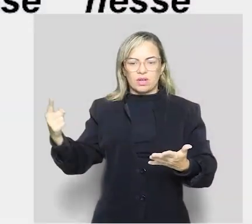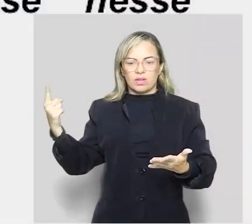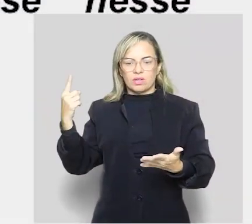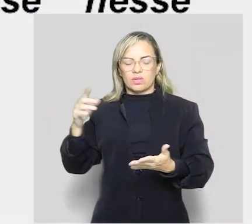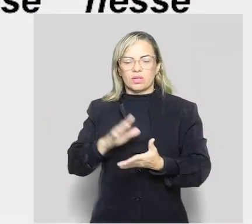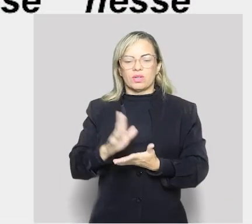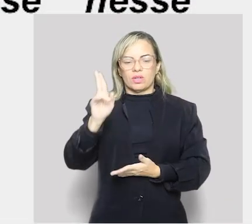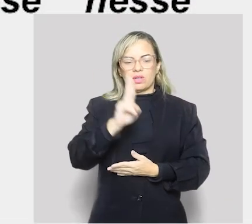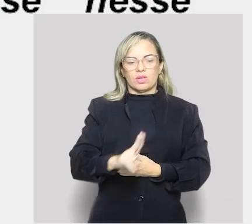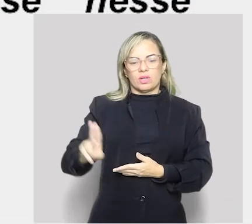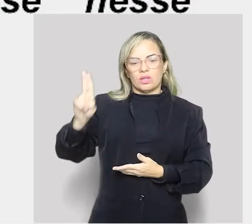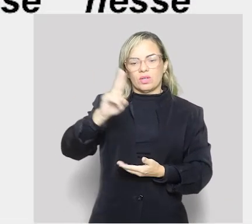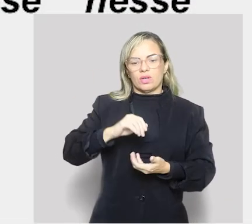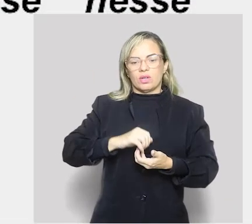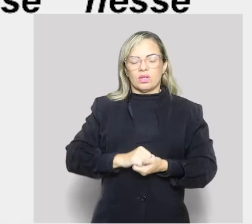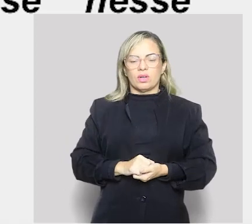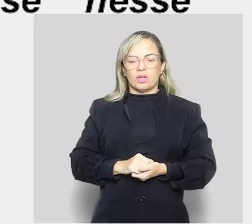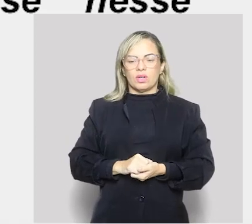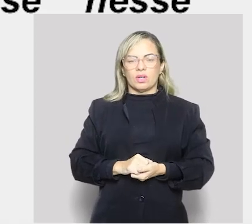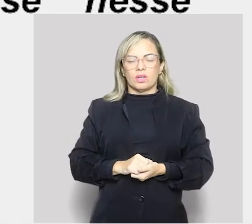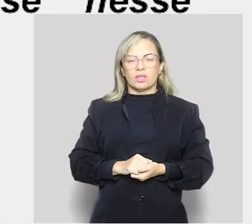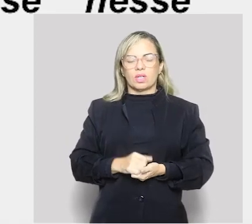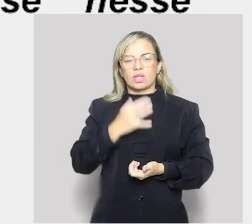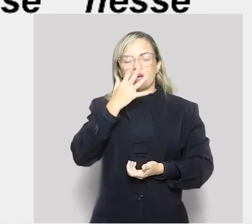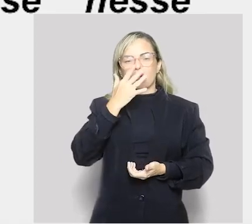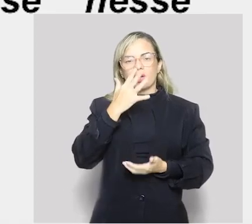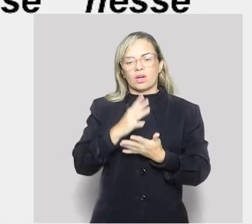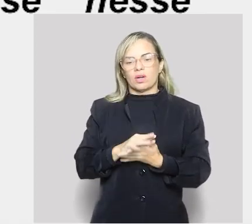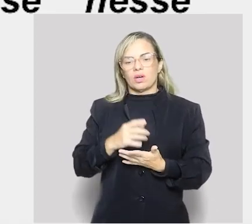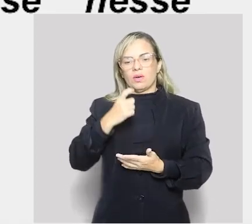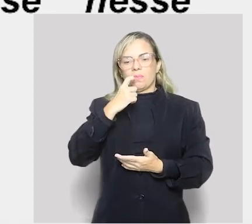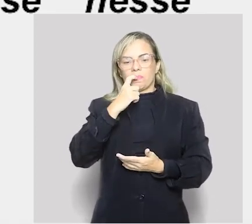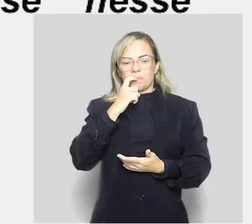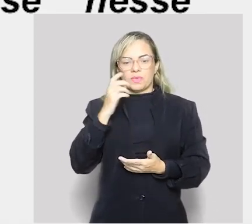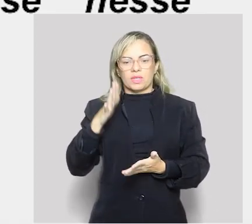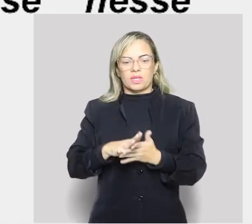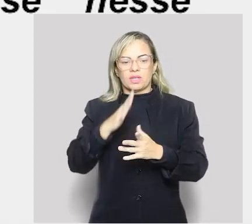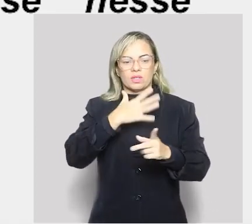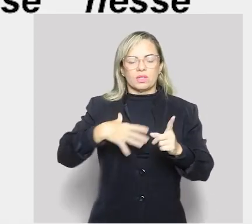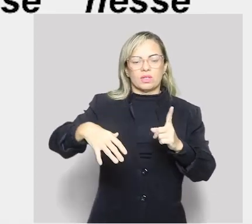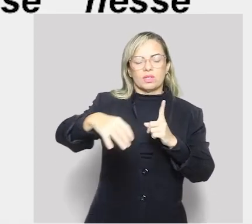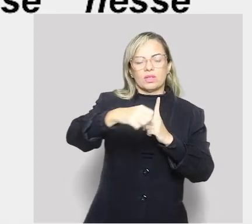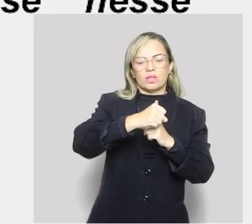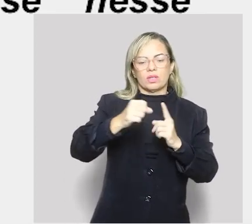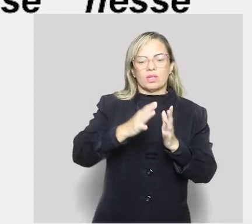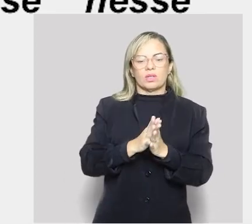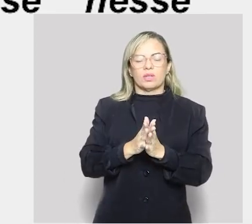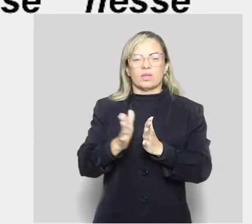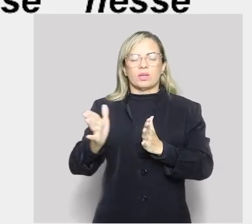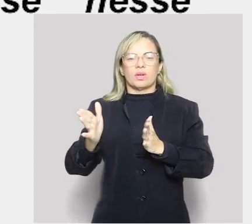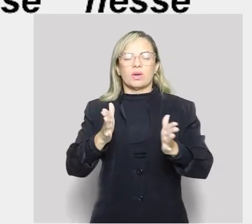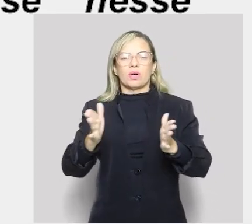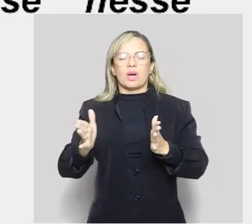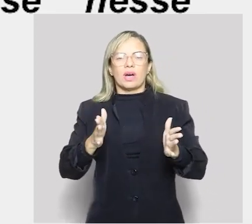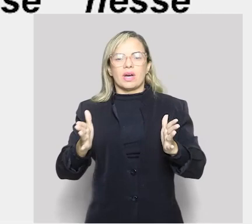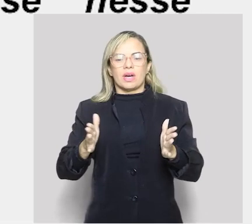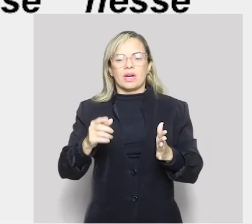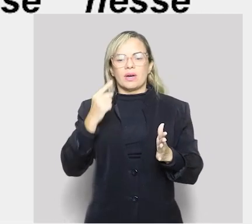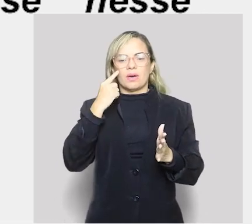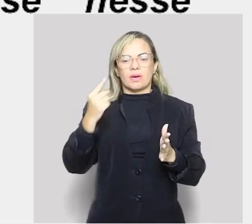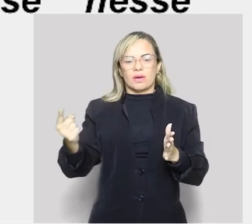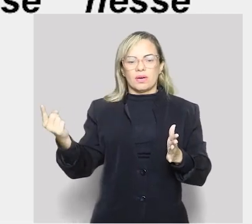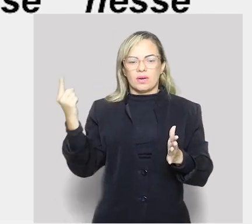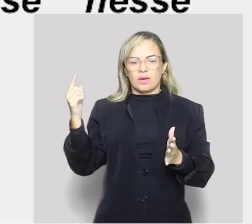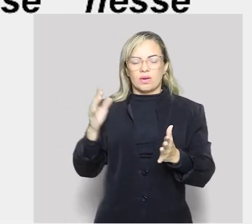como ele utilizou, está aqui de vermelho, ó. A sociedade vive uma era de liquidez. Então, ele colocou o